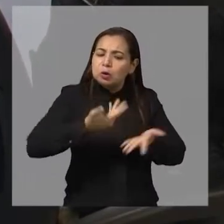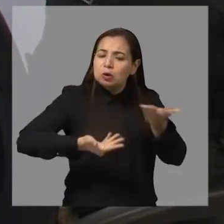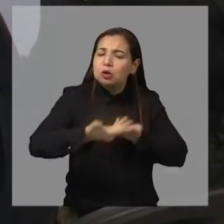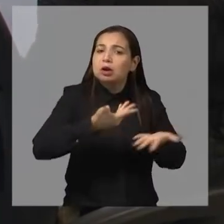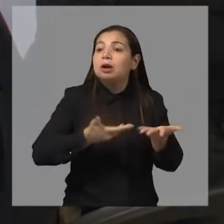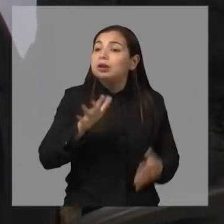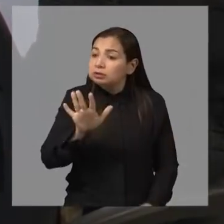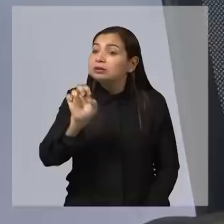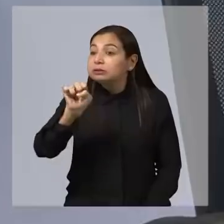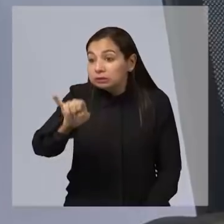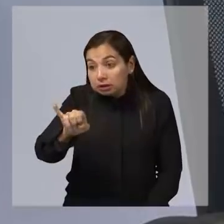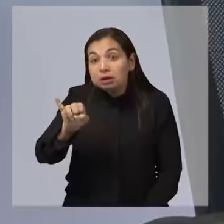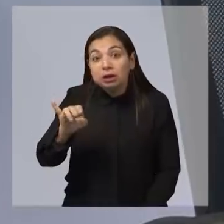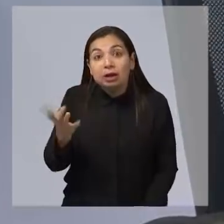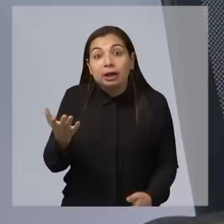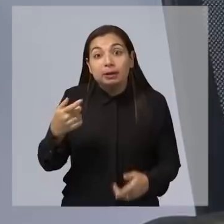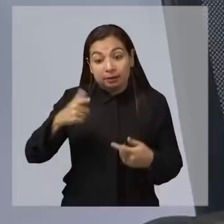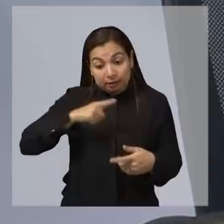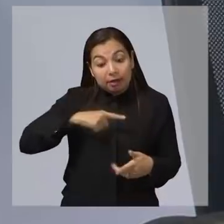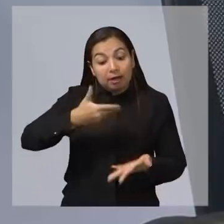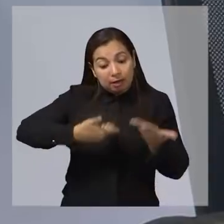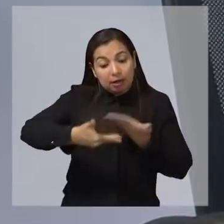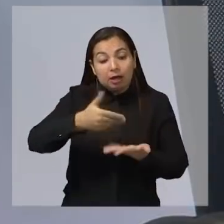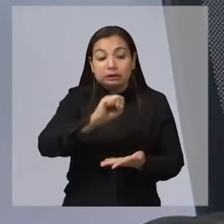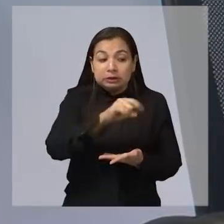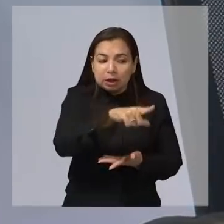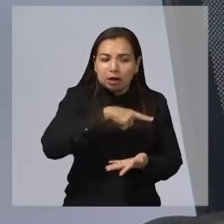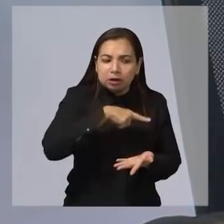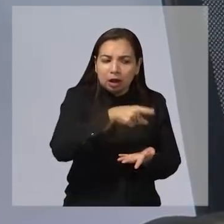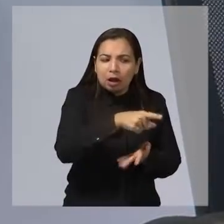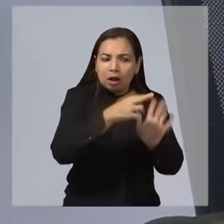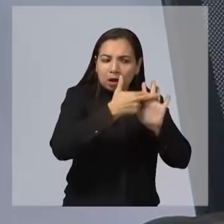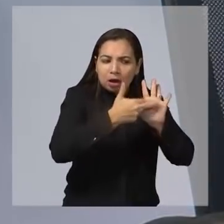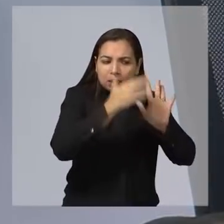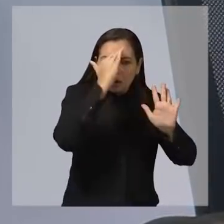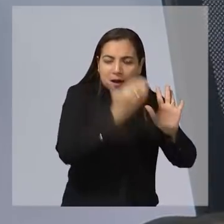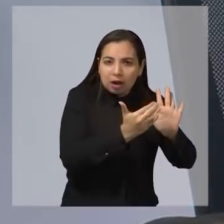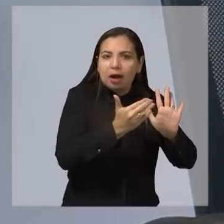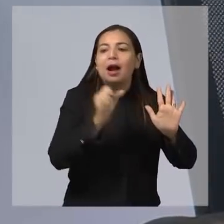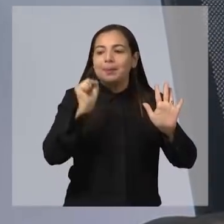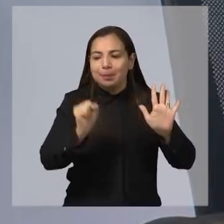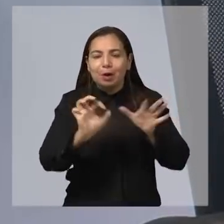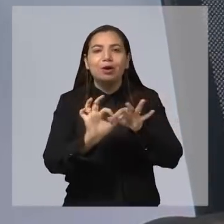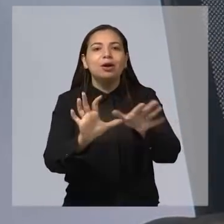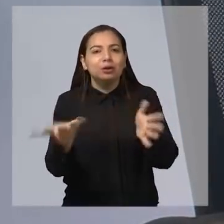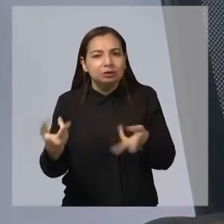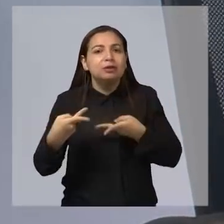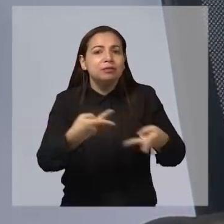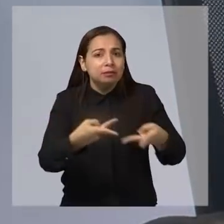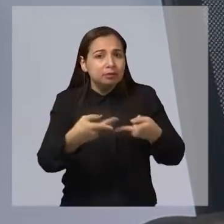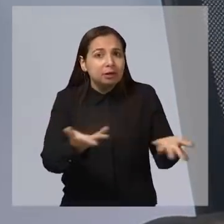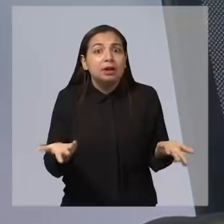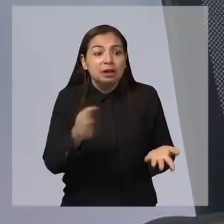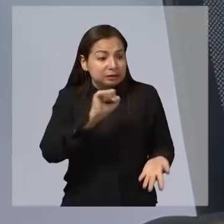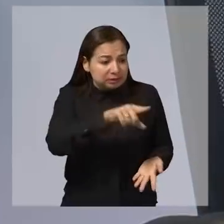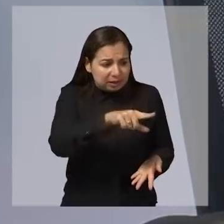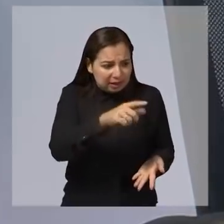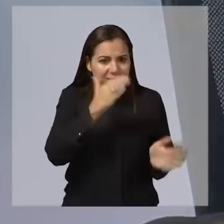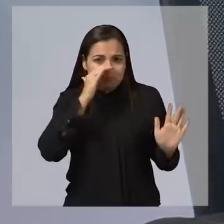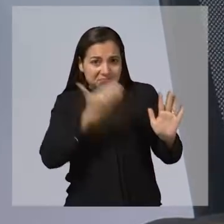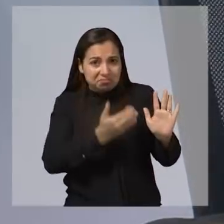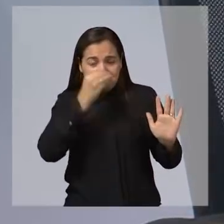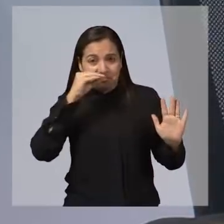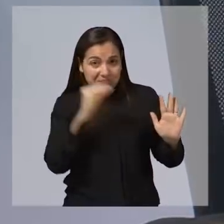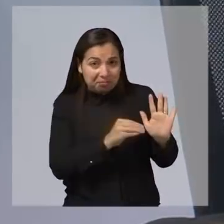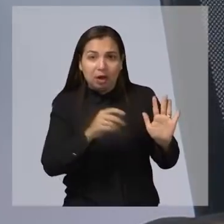ressocializar enquanto está dentro da rotina, seguindo todos os preceitos, ou seja, cumprir os seus deveres. Se não está cumprindo os seus deveres, eu tenho que